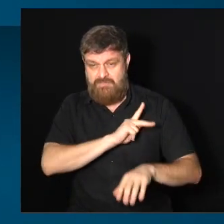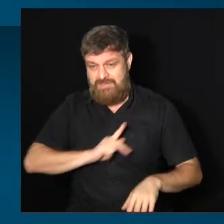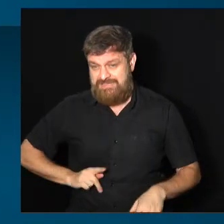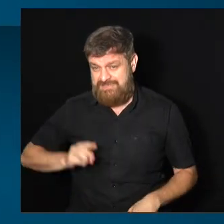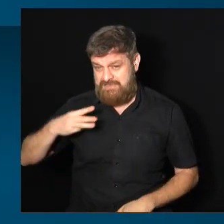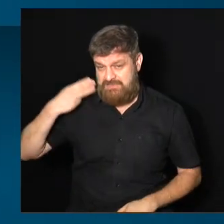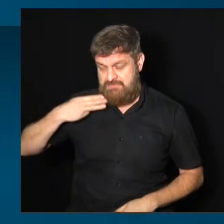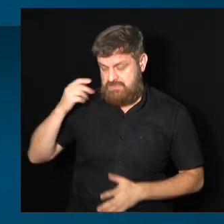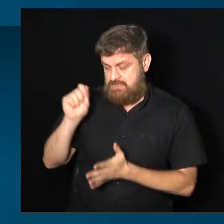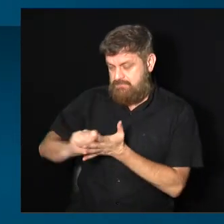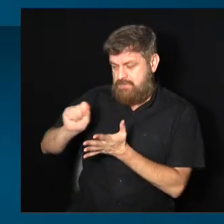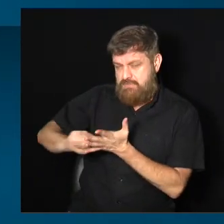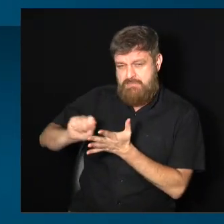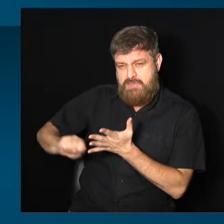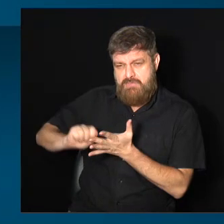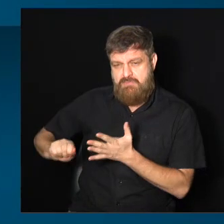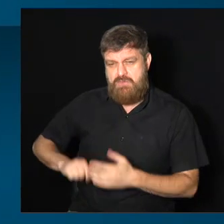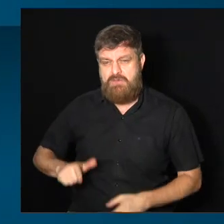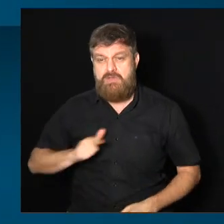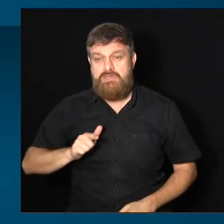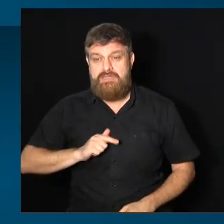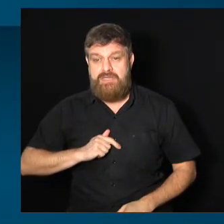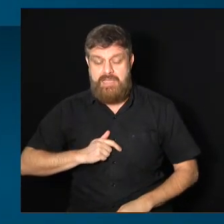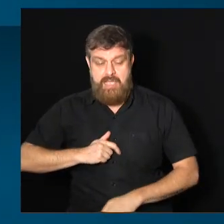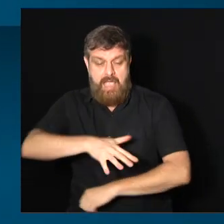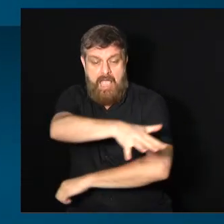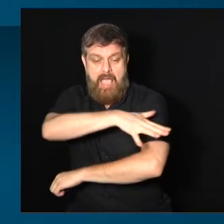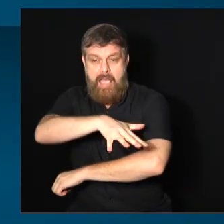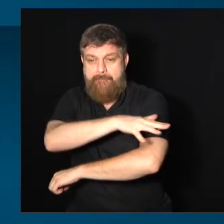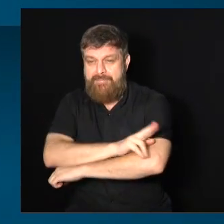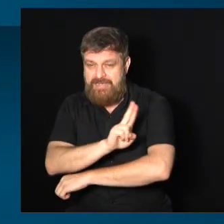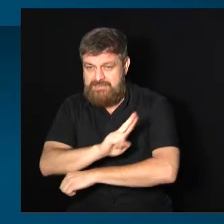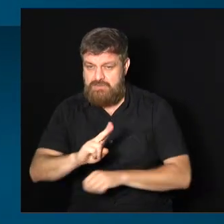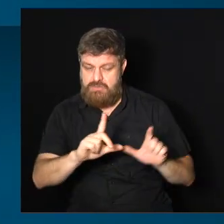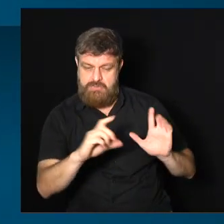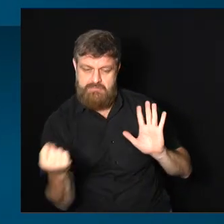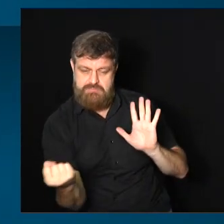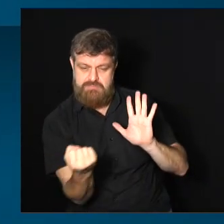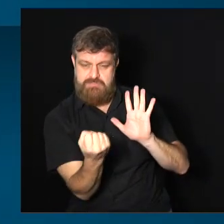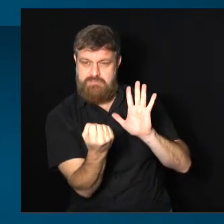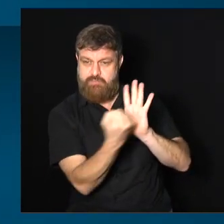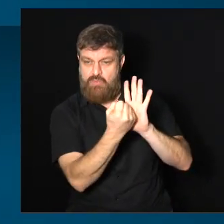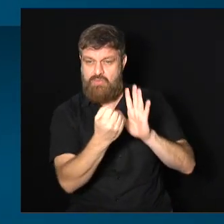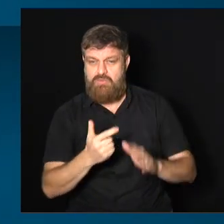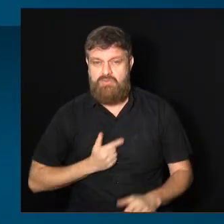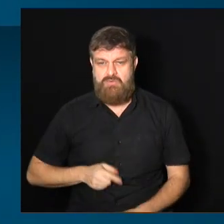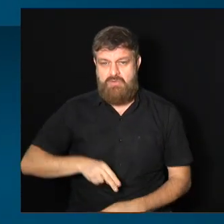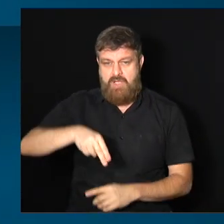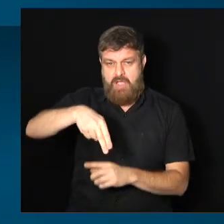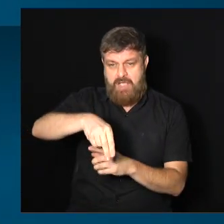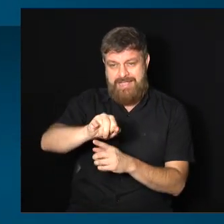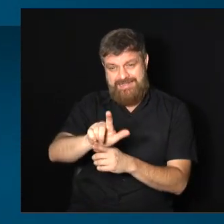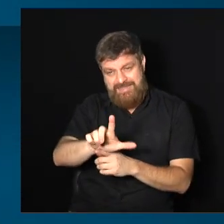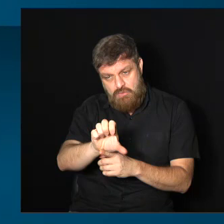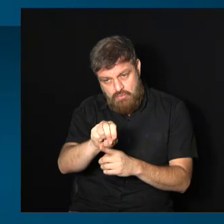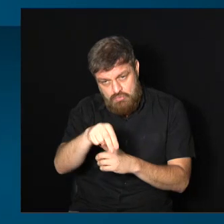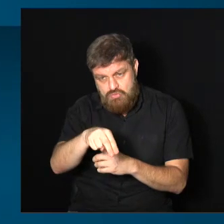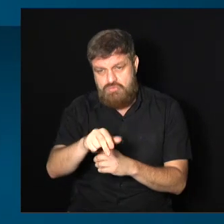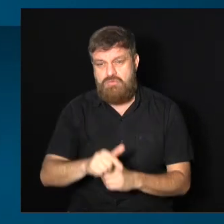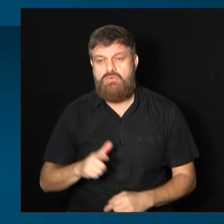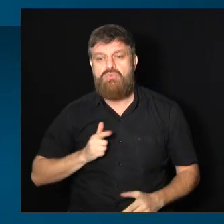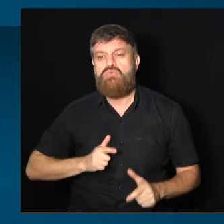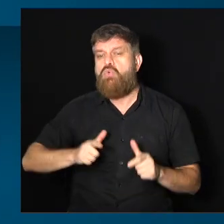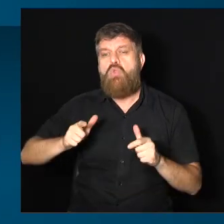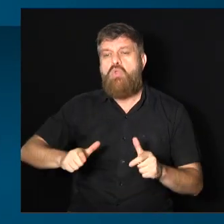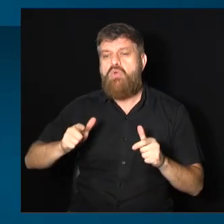Marcos Bernardelli, que denomina como Praça Nilson de Márzio um sistema de lazer 3 no residencial Entre